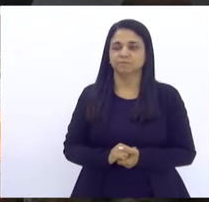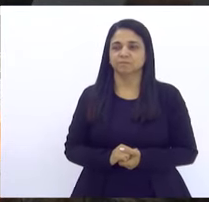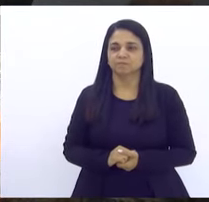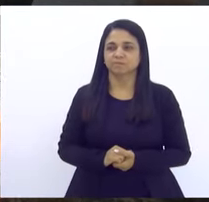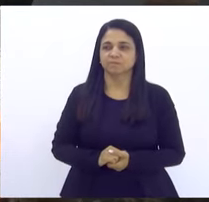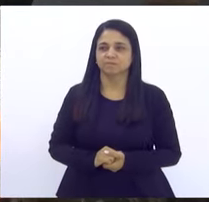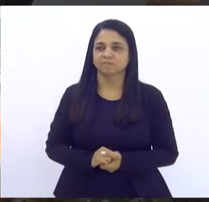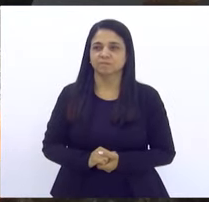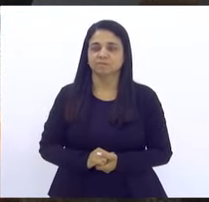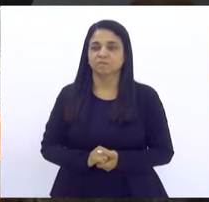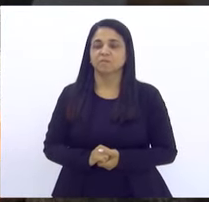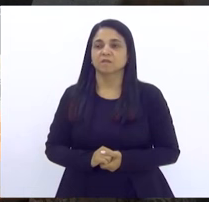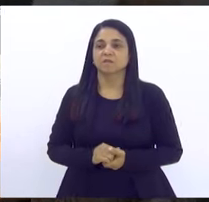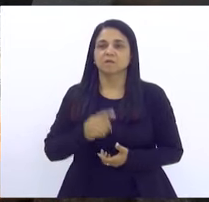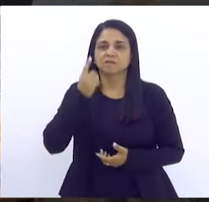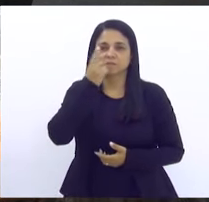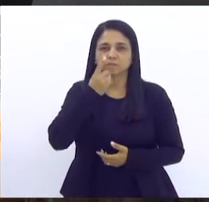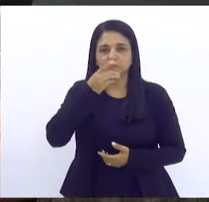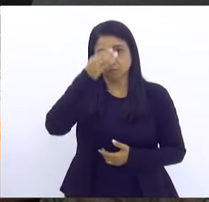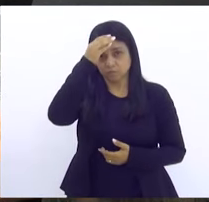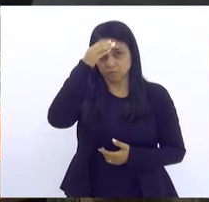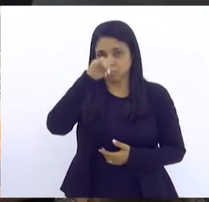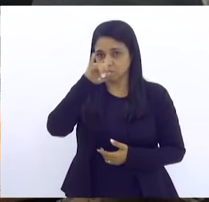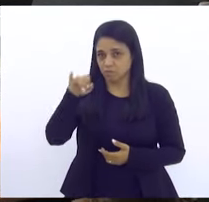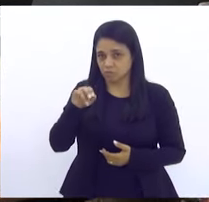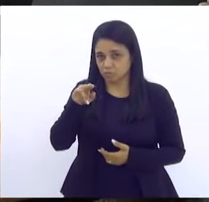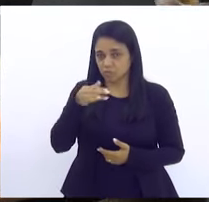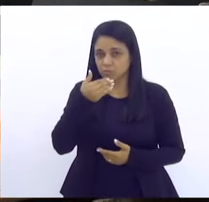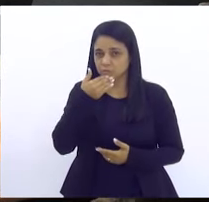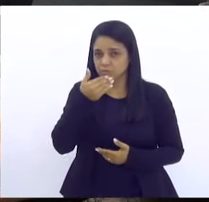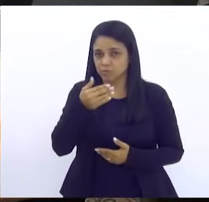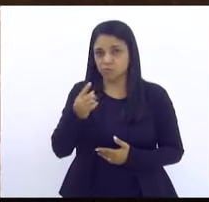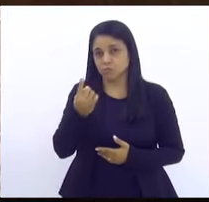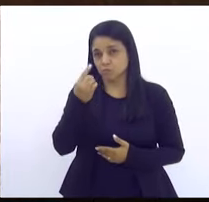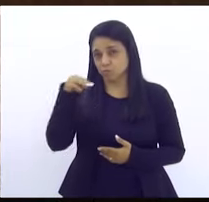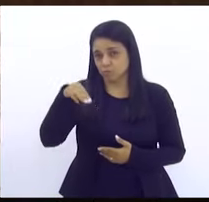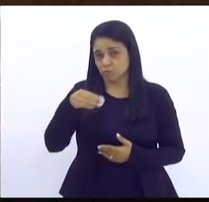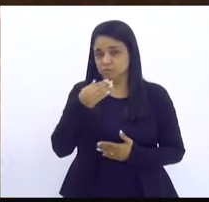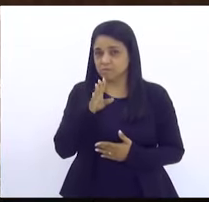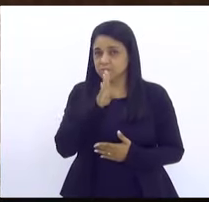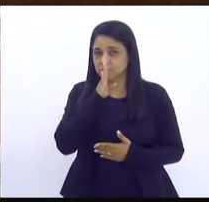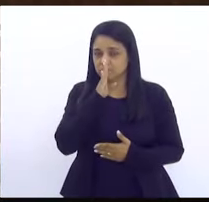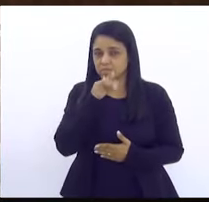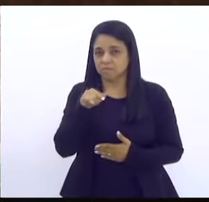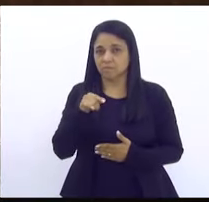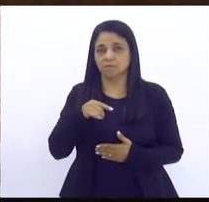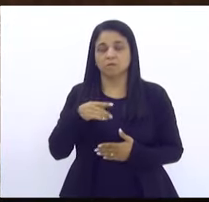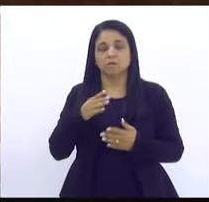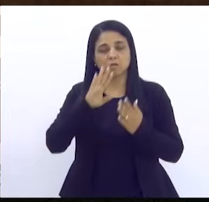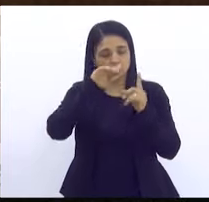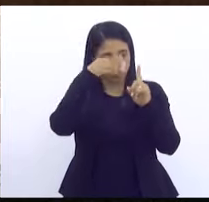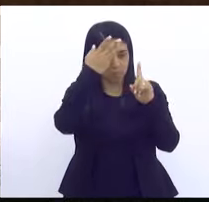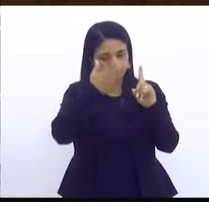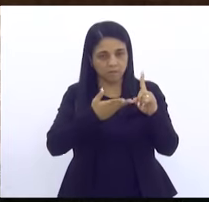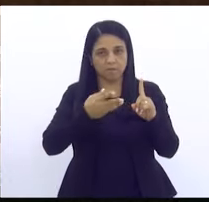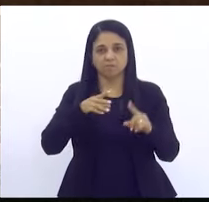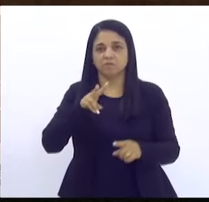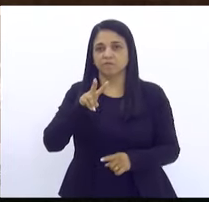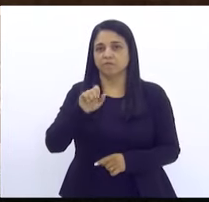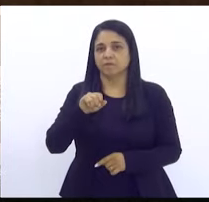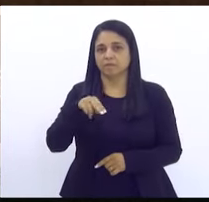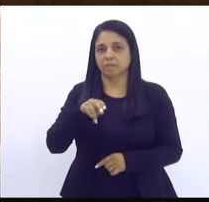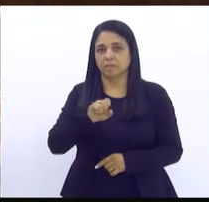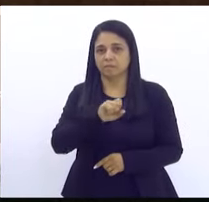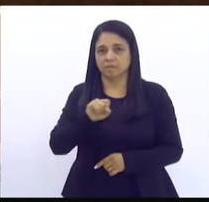Deputada, presidente Jaju, por gentileza. Eu gostaria de solicitar um minuto de silêncio em homenagem a Vanessa Lobão, de 31 anos, que foi